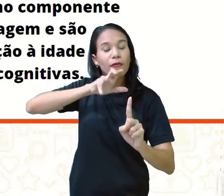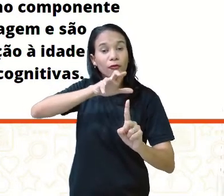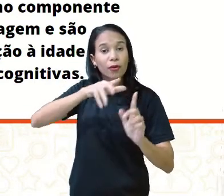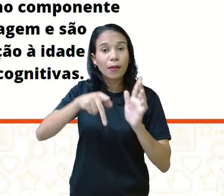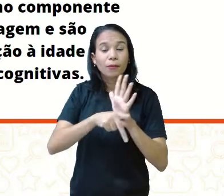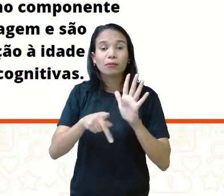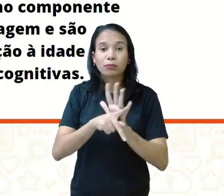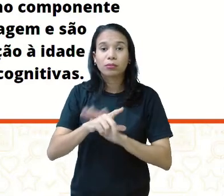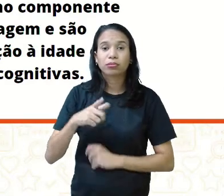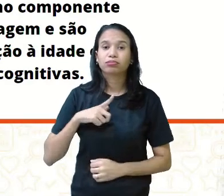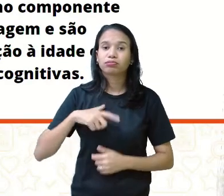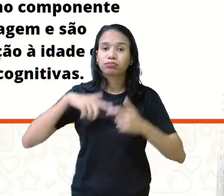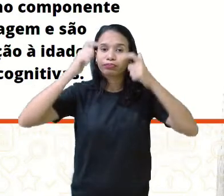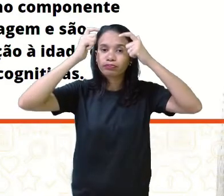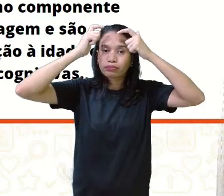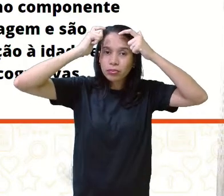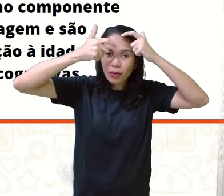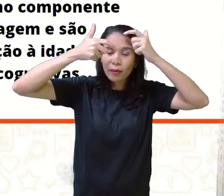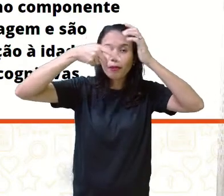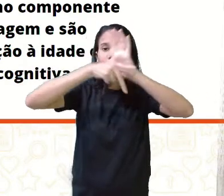déficit no componente